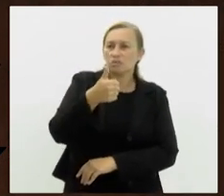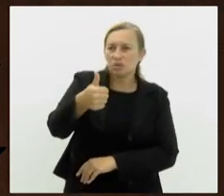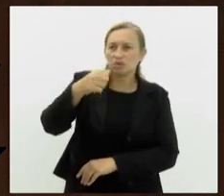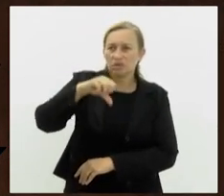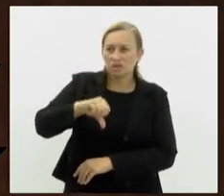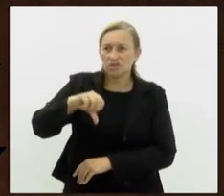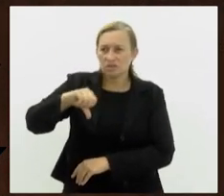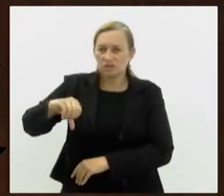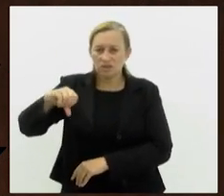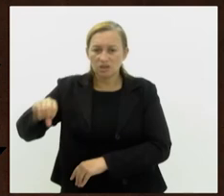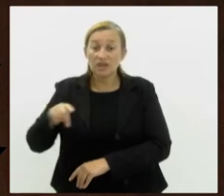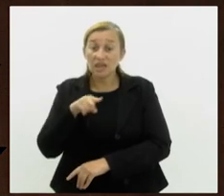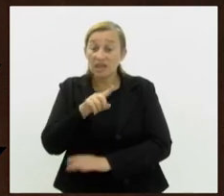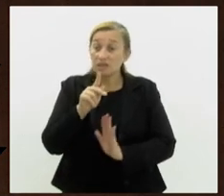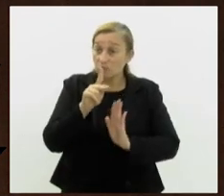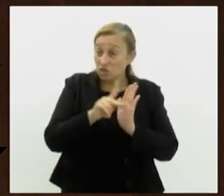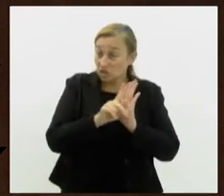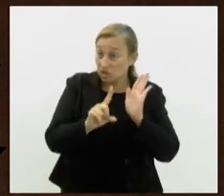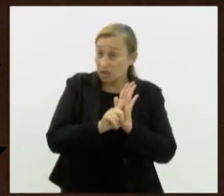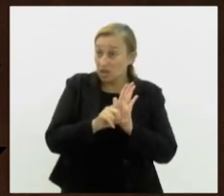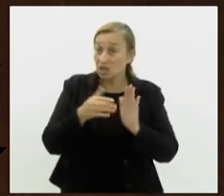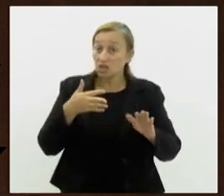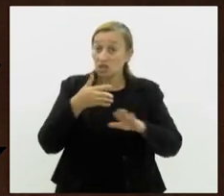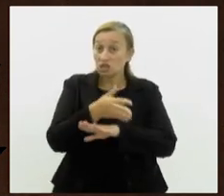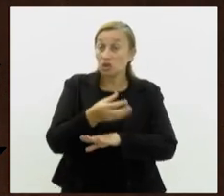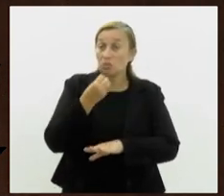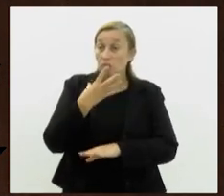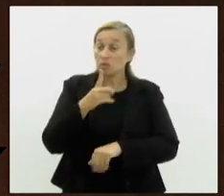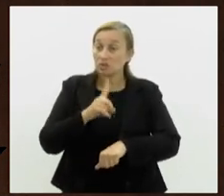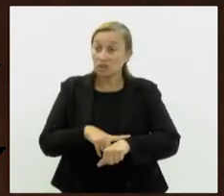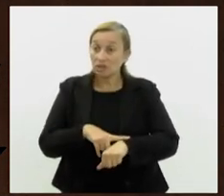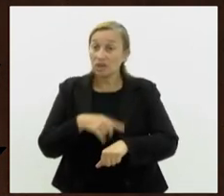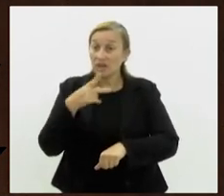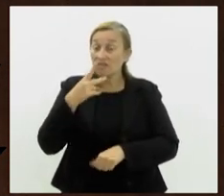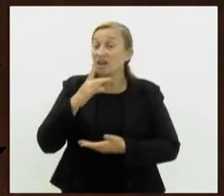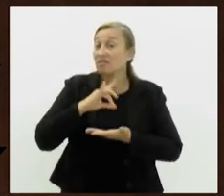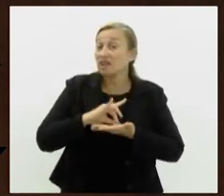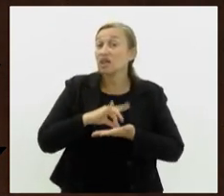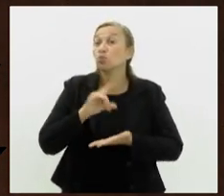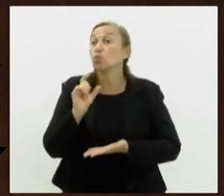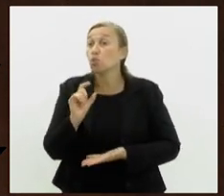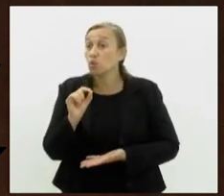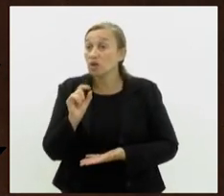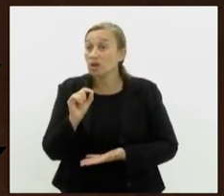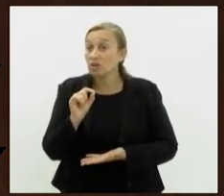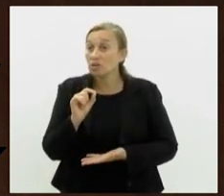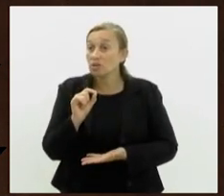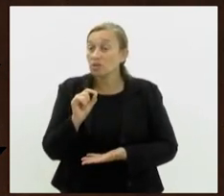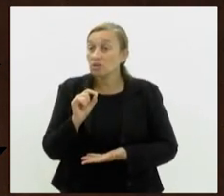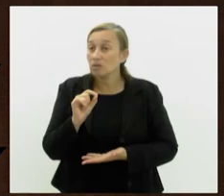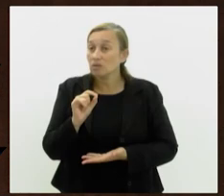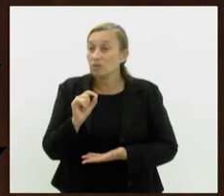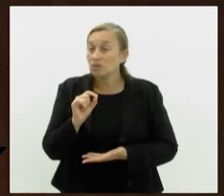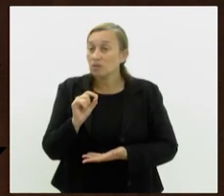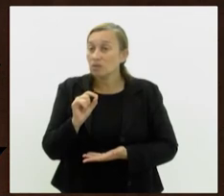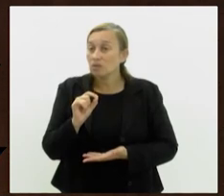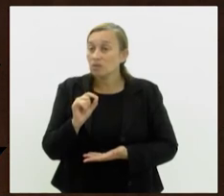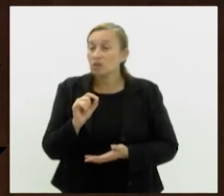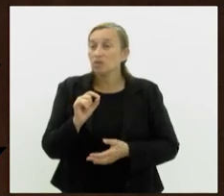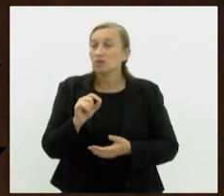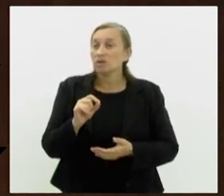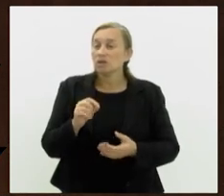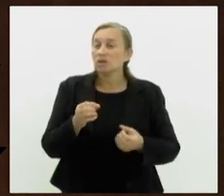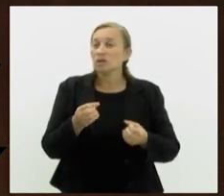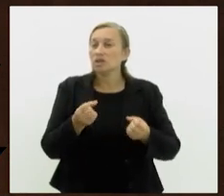1999. E esse projeto de lei chega em muito boa hora, porque ele trata, na verdade, da prescrição no âmbito do Estado do Rio de